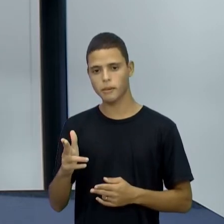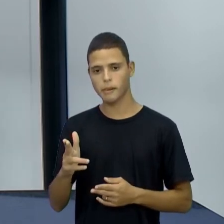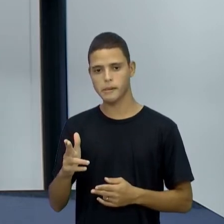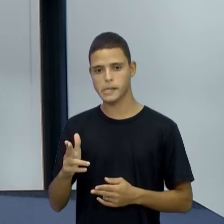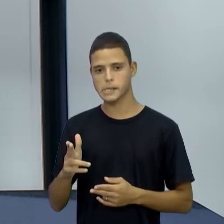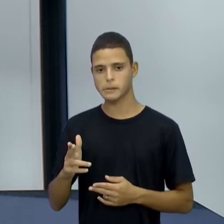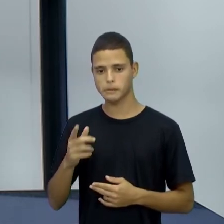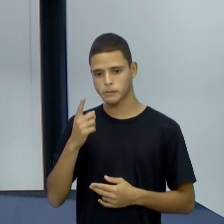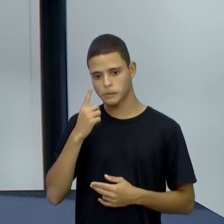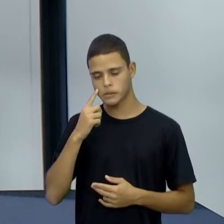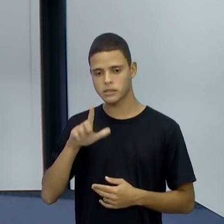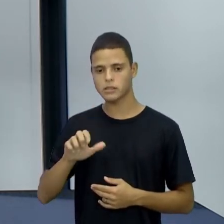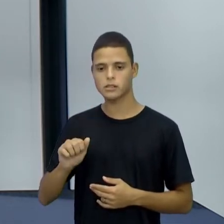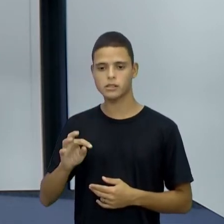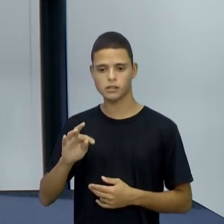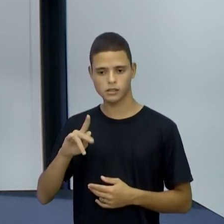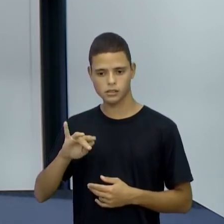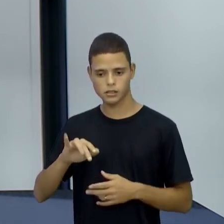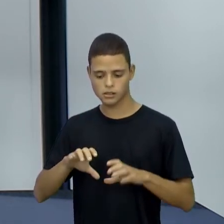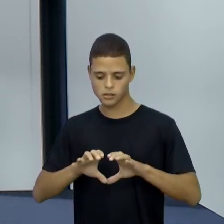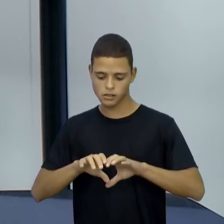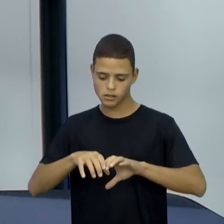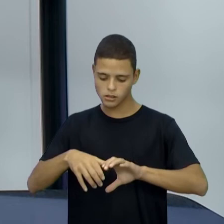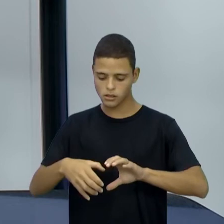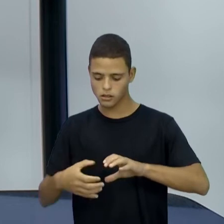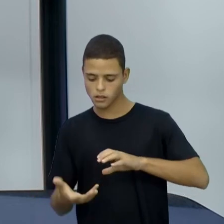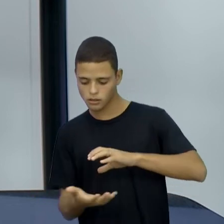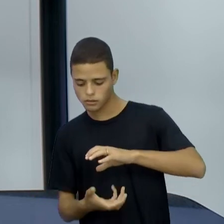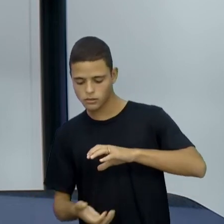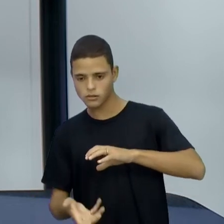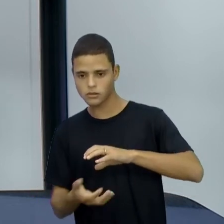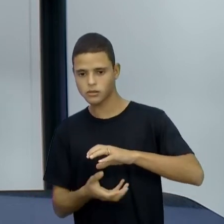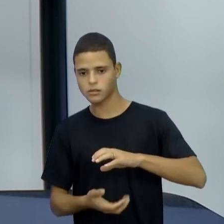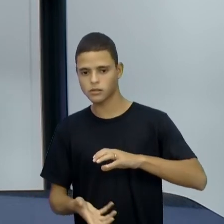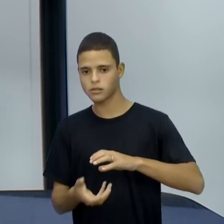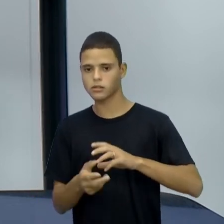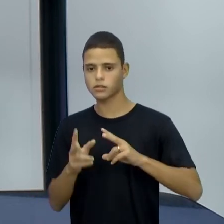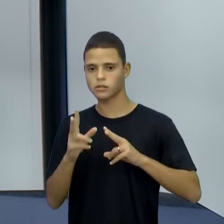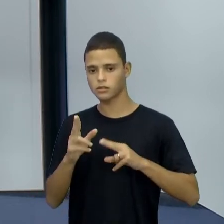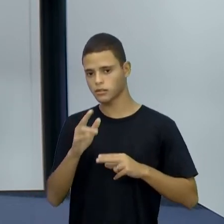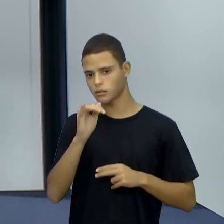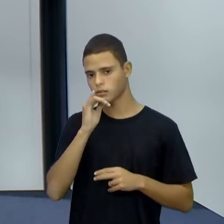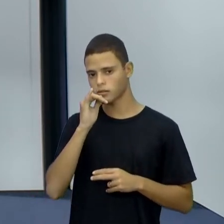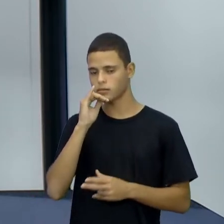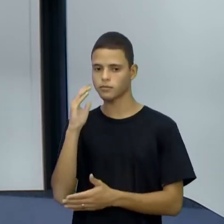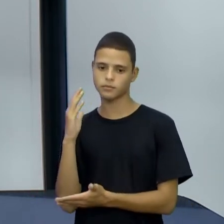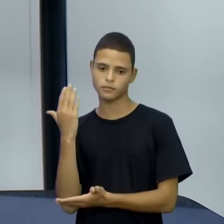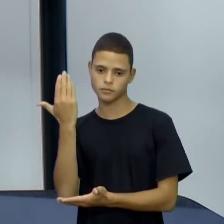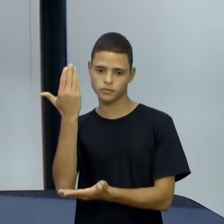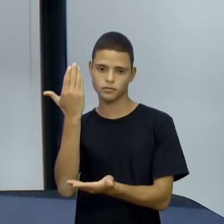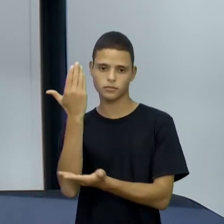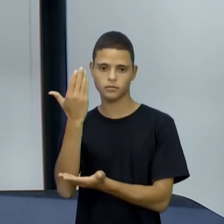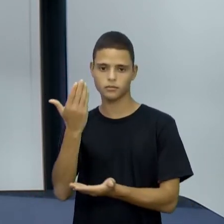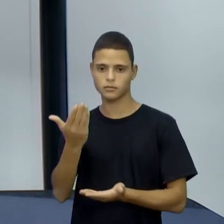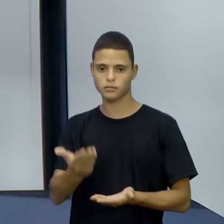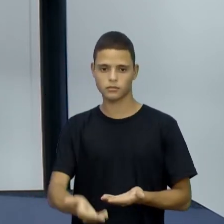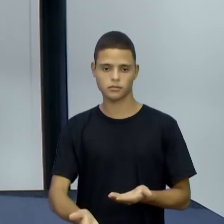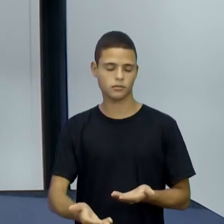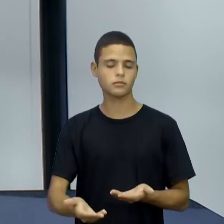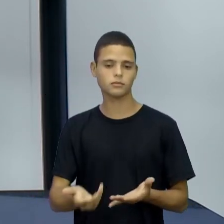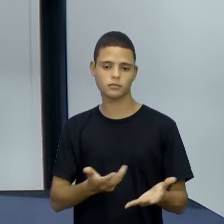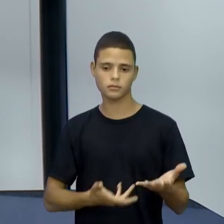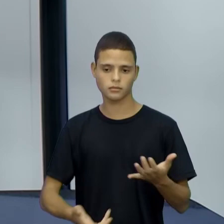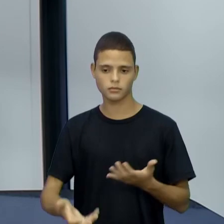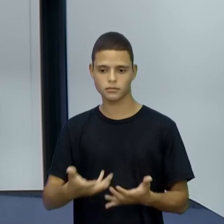nosso forninho é essa latinha aqui embaixo onde eu coloquei o combustível. Então aqui seria, por exemplo, a lenha, né? Ou um bagaço de cana e